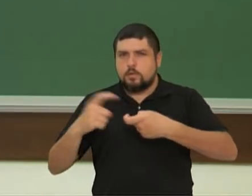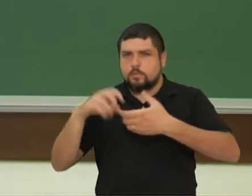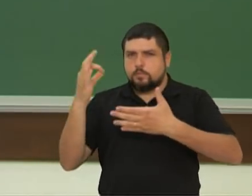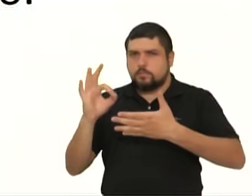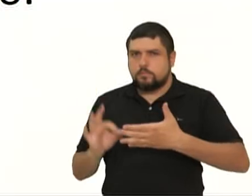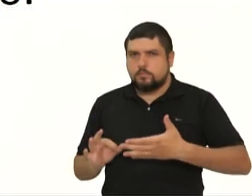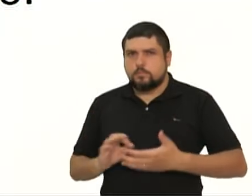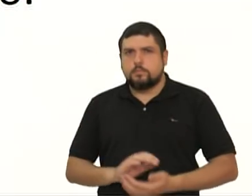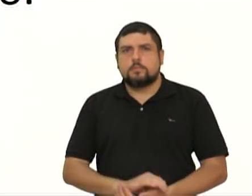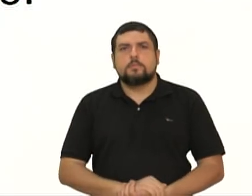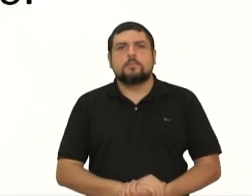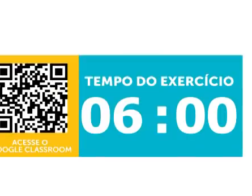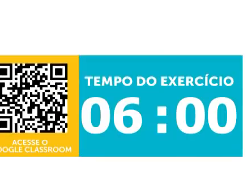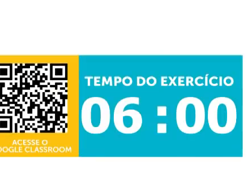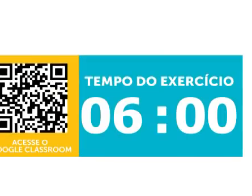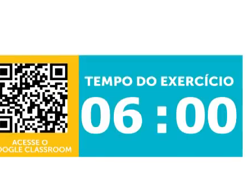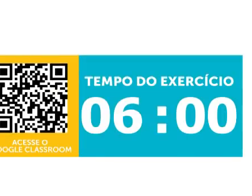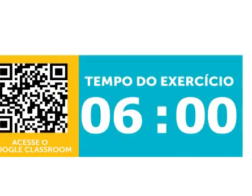solução.